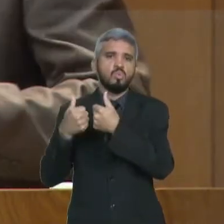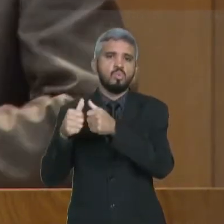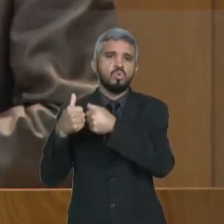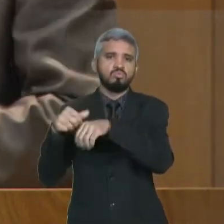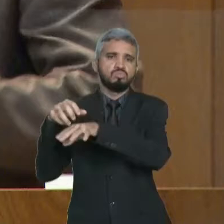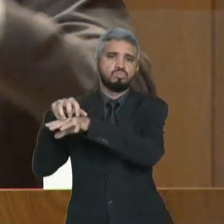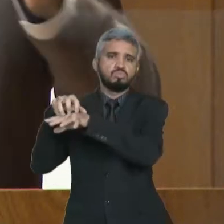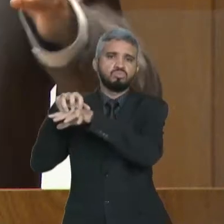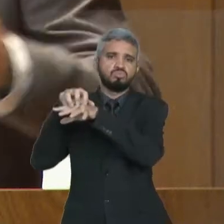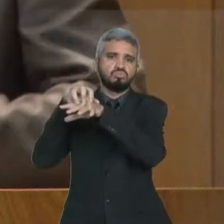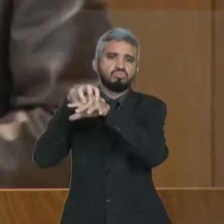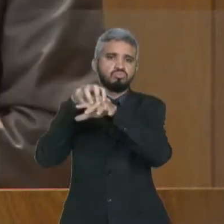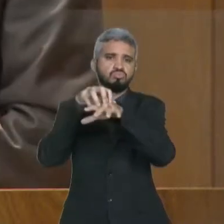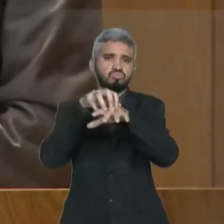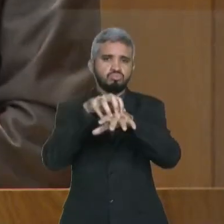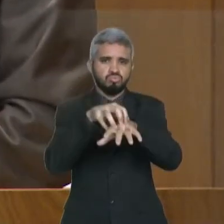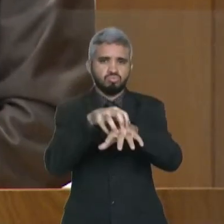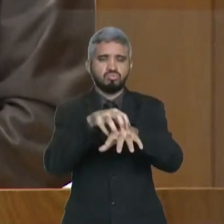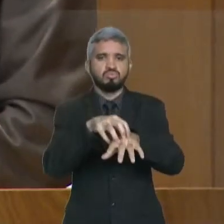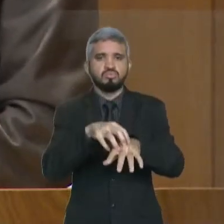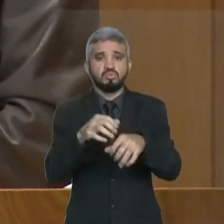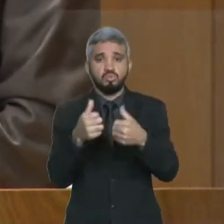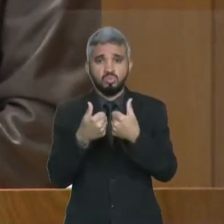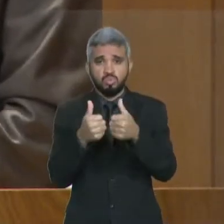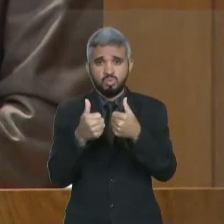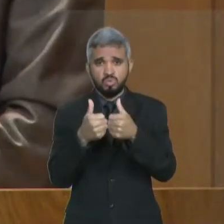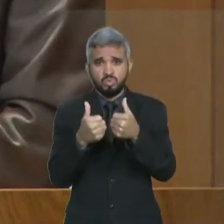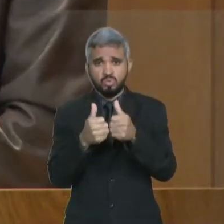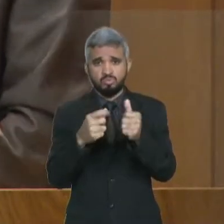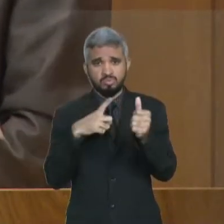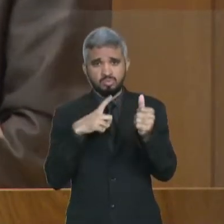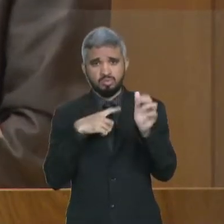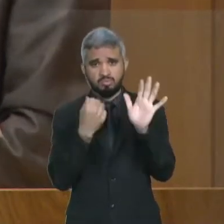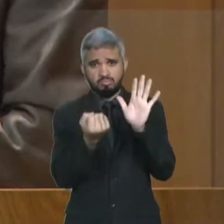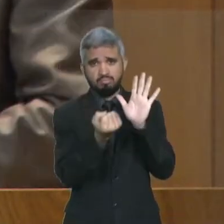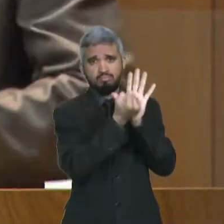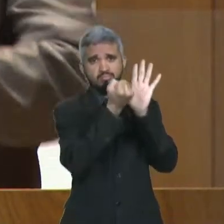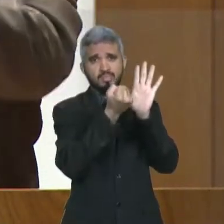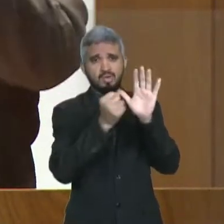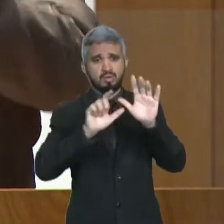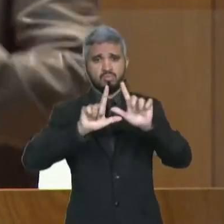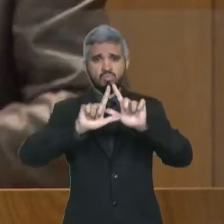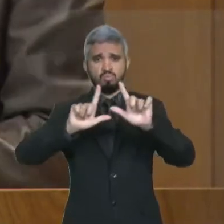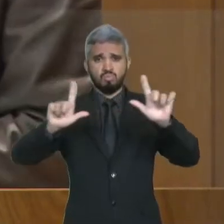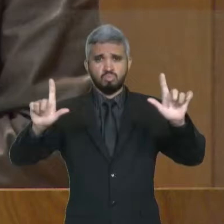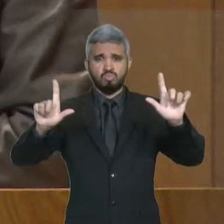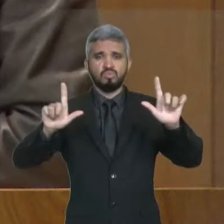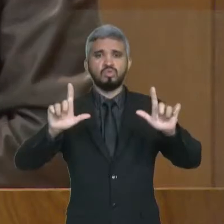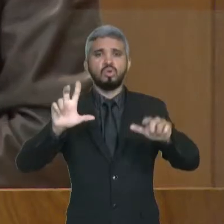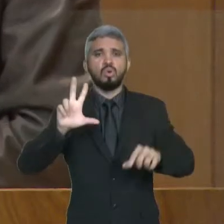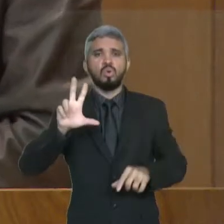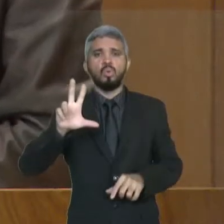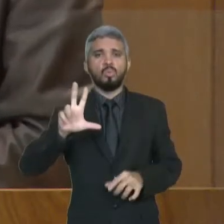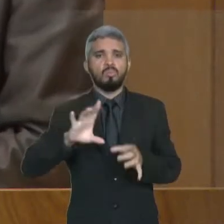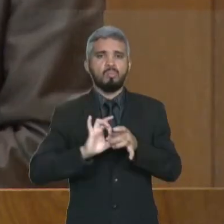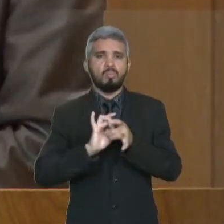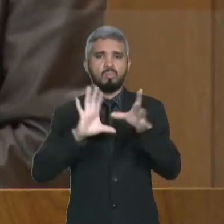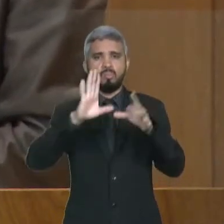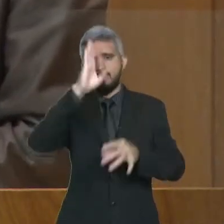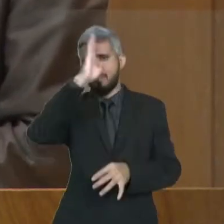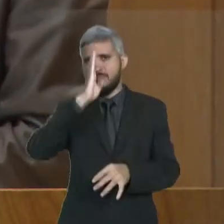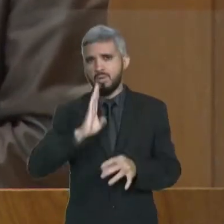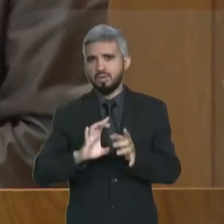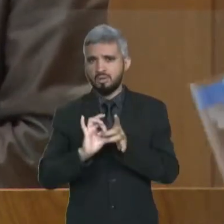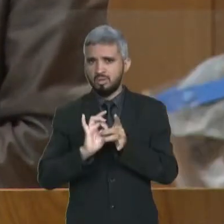lotado com a logomarca da campanha Lula Livre Brasil livre nós percorremos fizemos uma